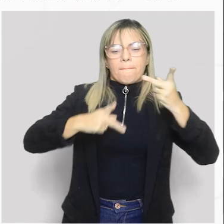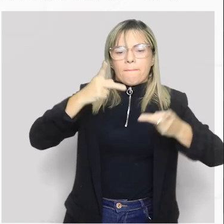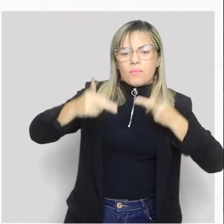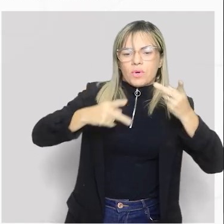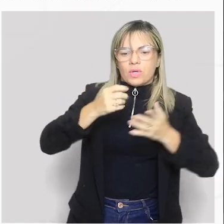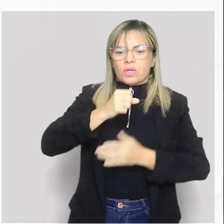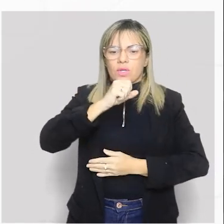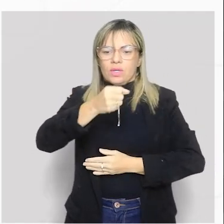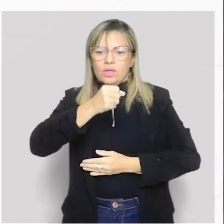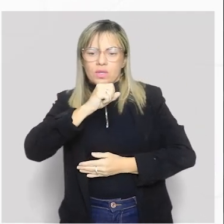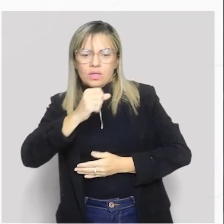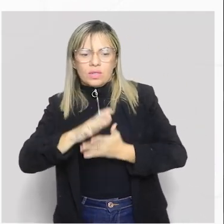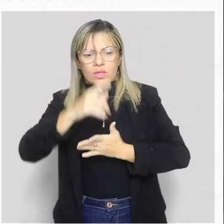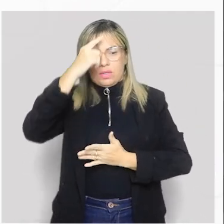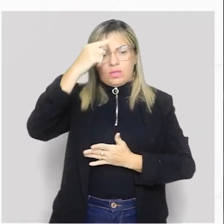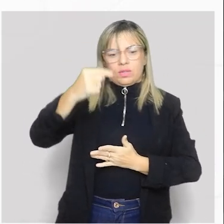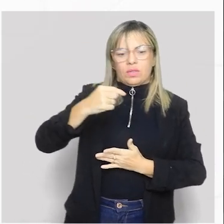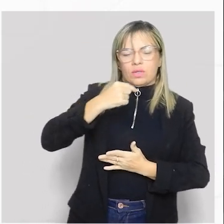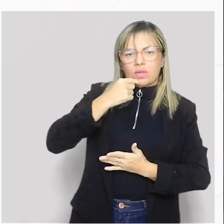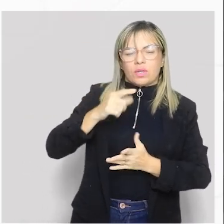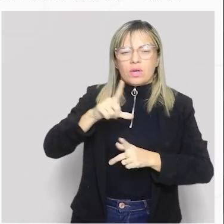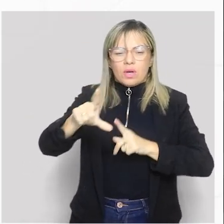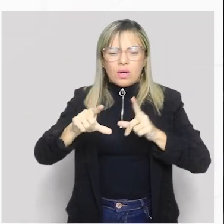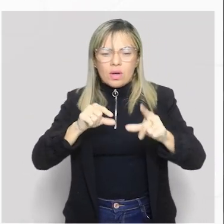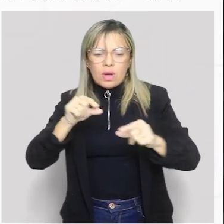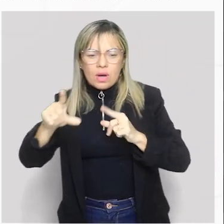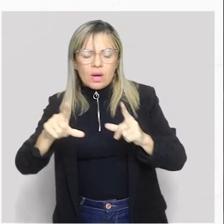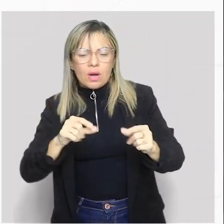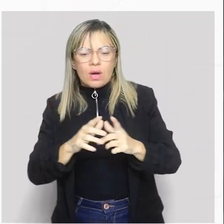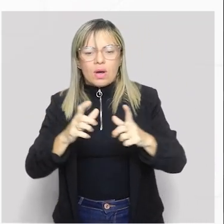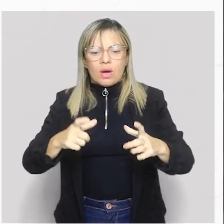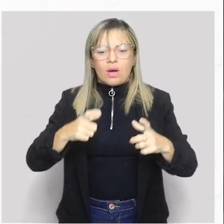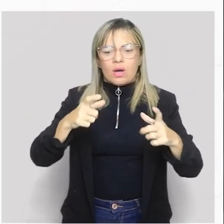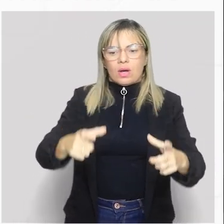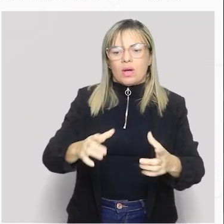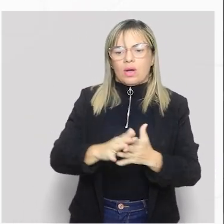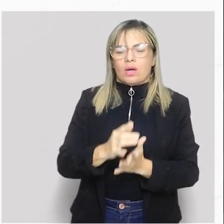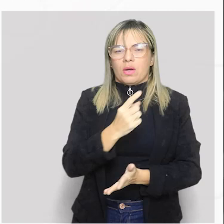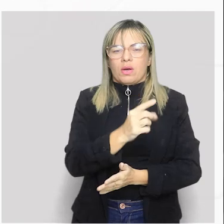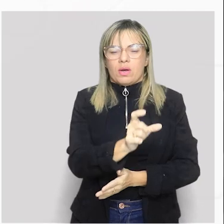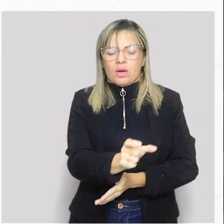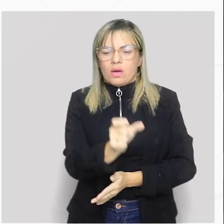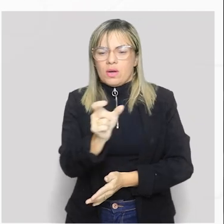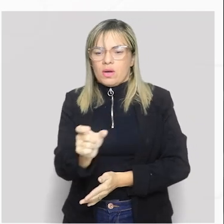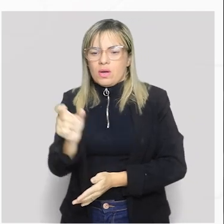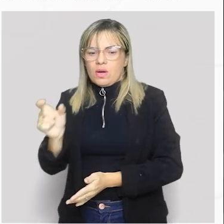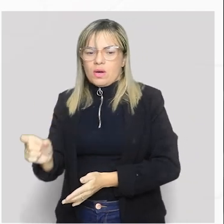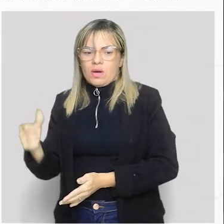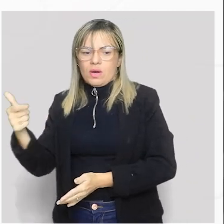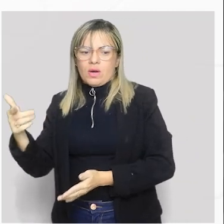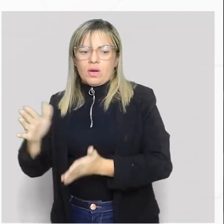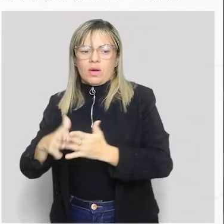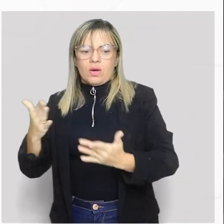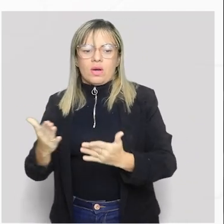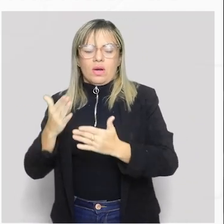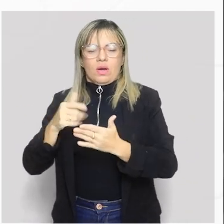no local. Entre cada entrevista, um comentário rápido introduzindo em over.